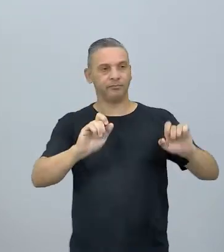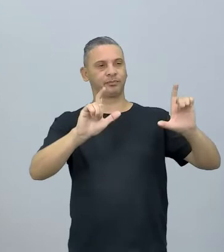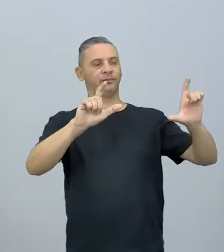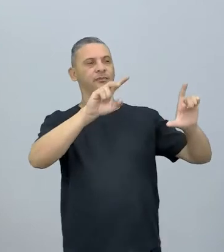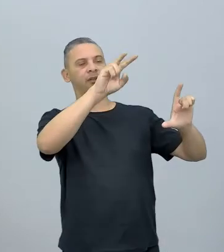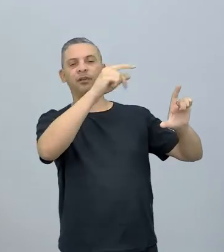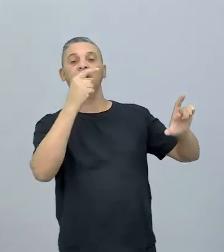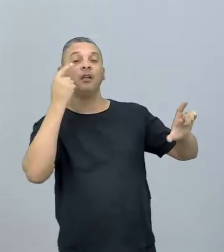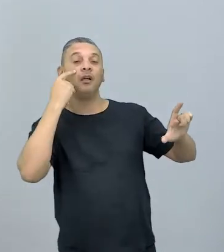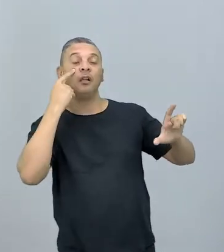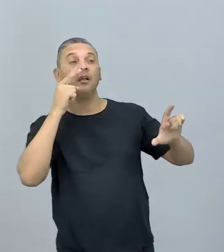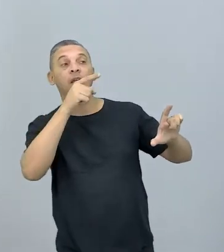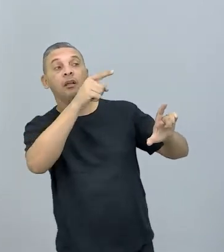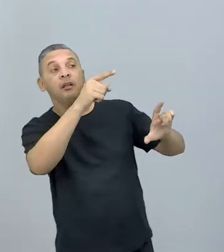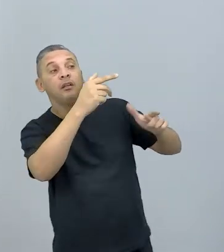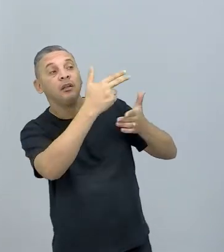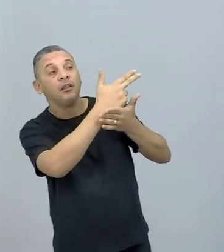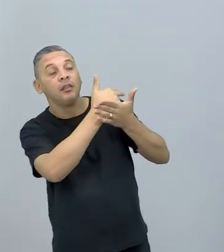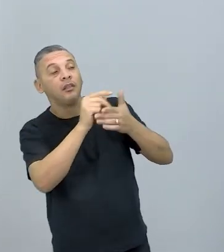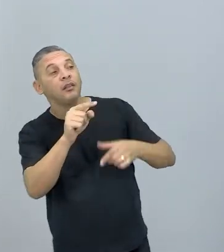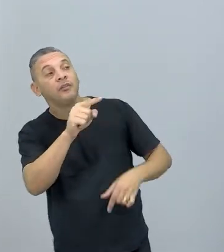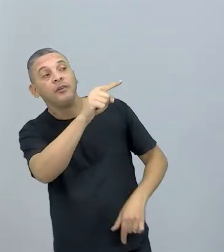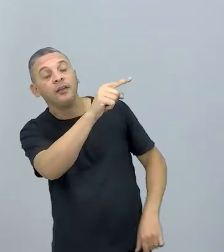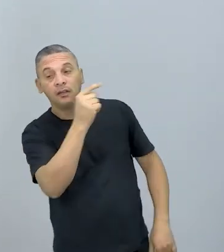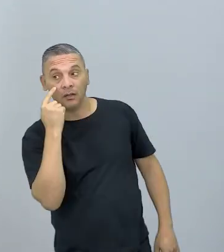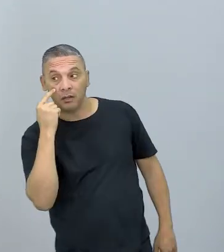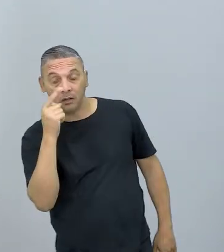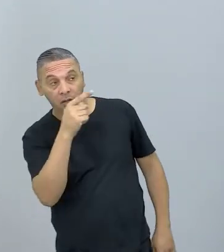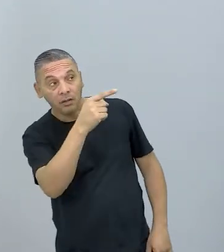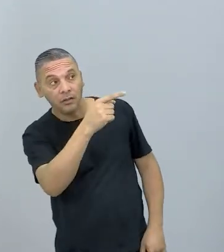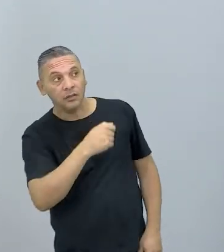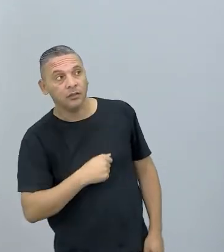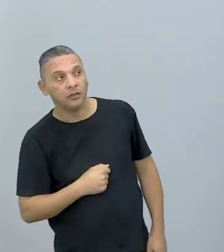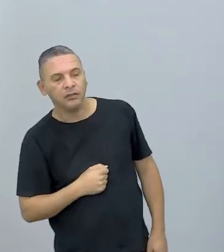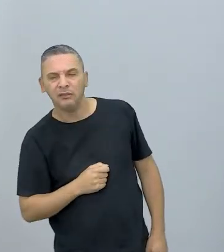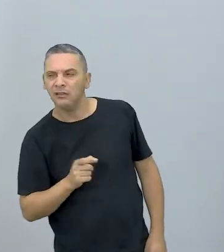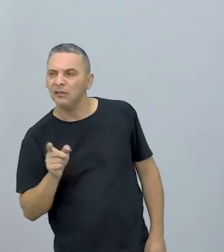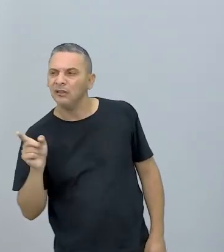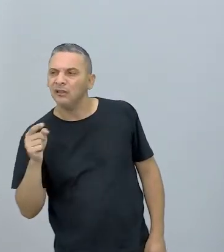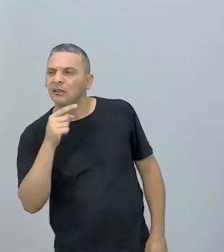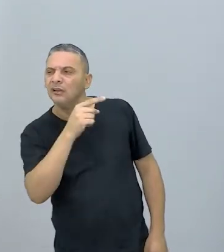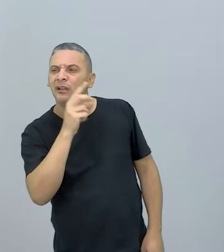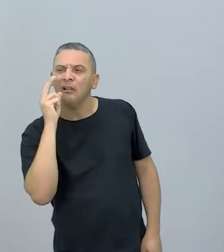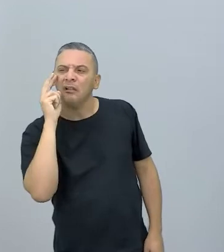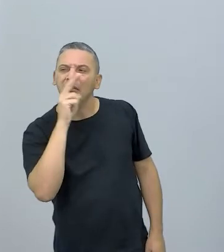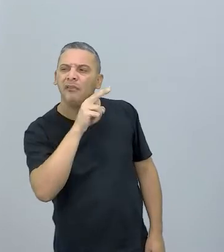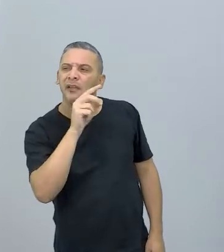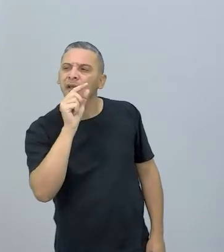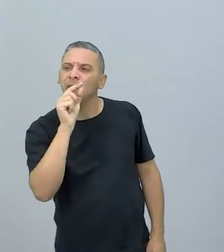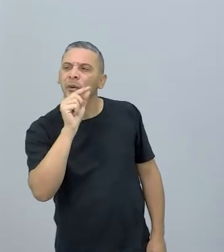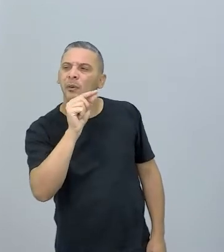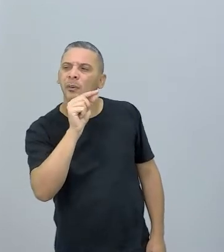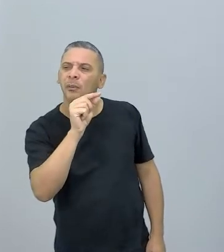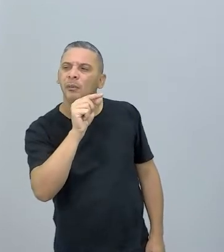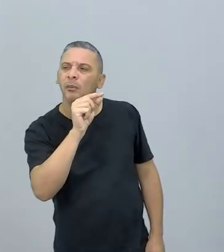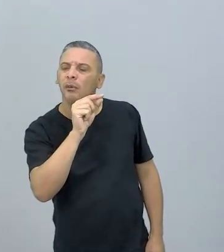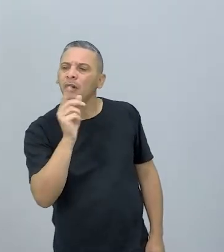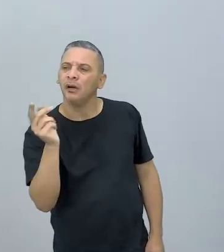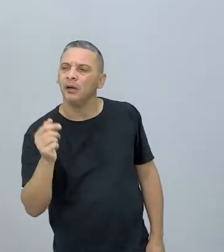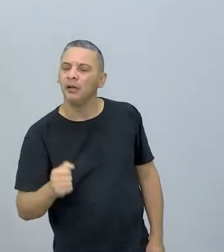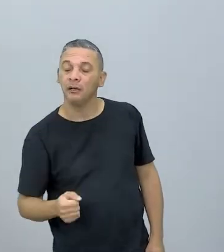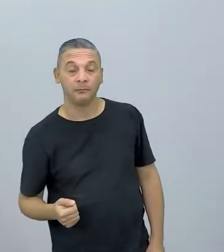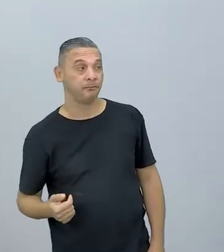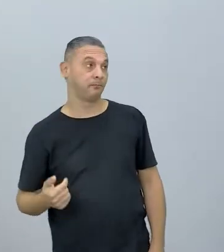desenho, então uma imagem para o entrevistado, e esse entrevistado, ele olhava para aquela imagem e dizia, eu